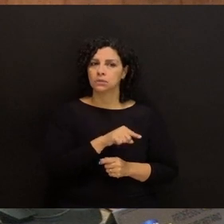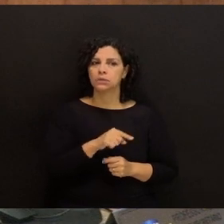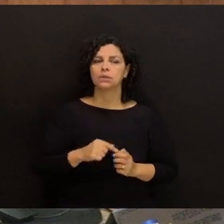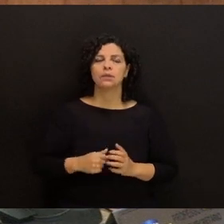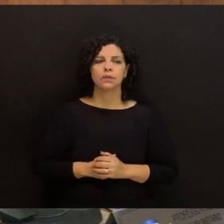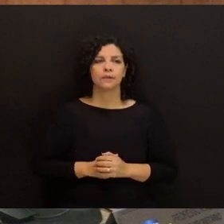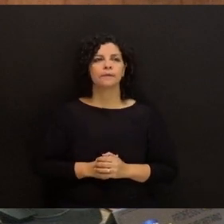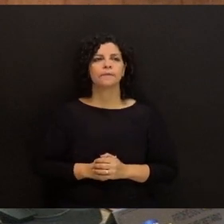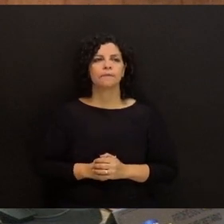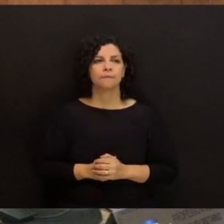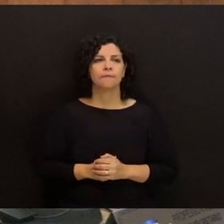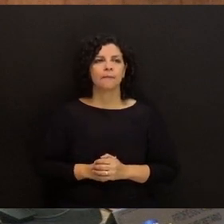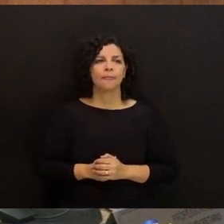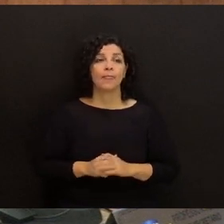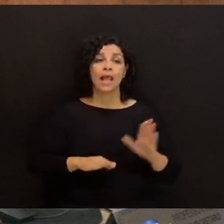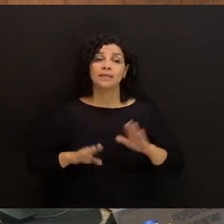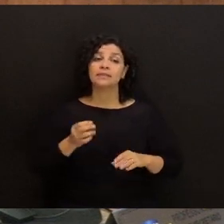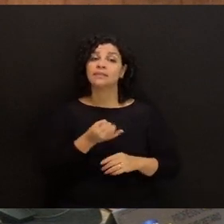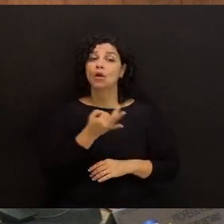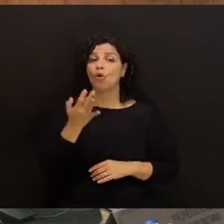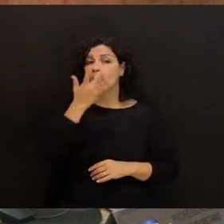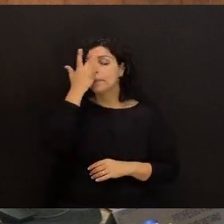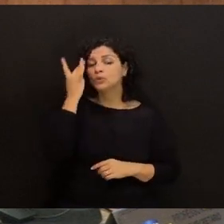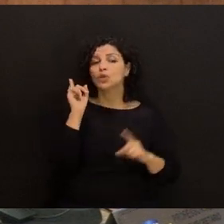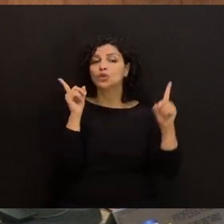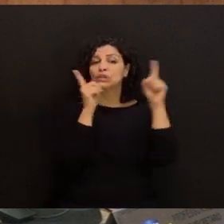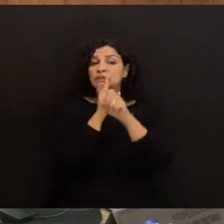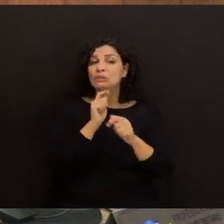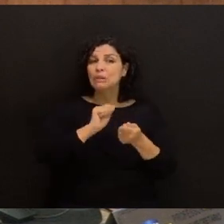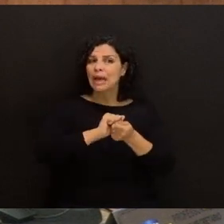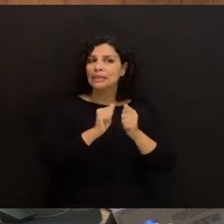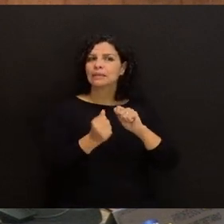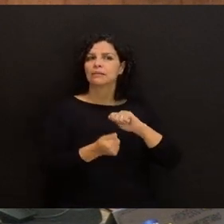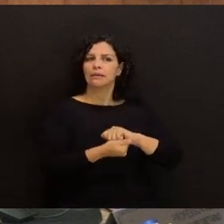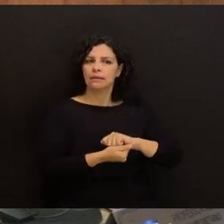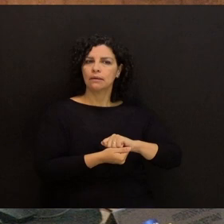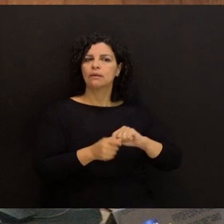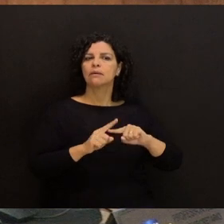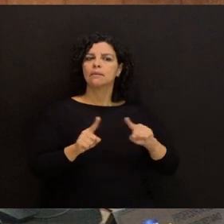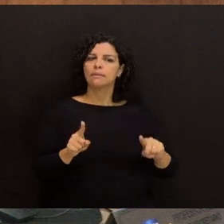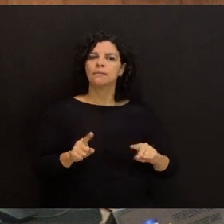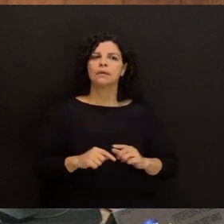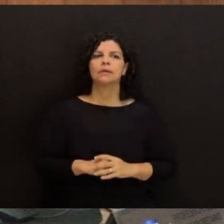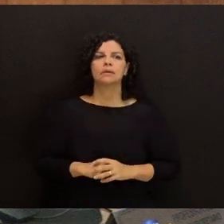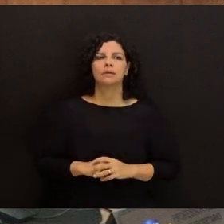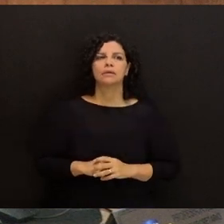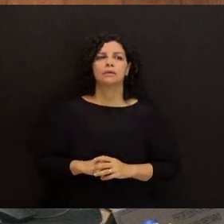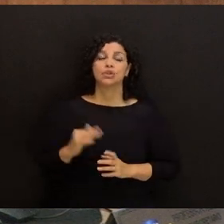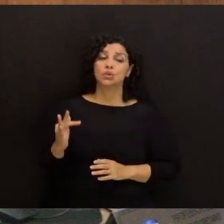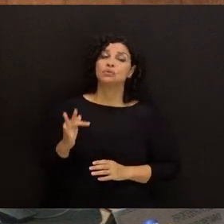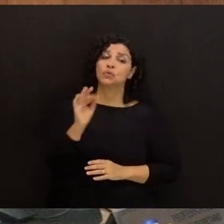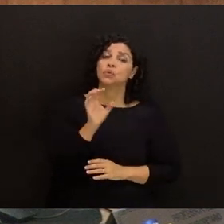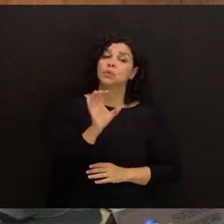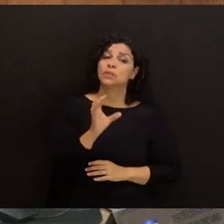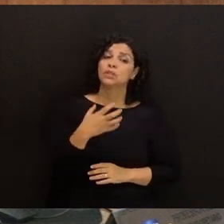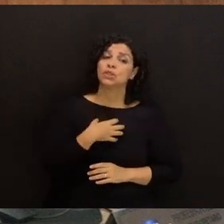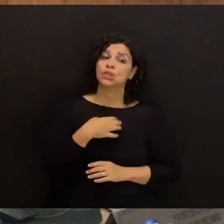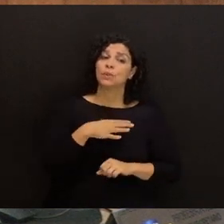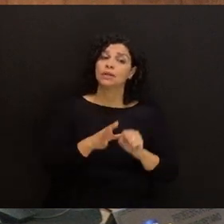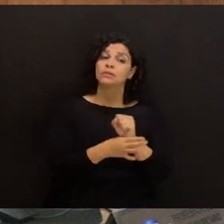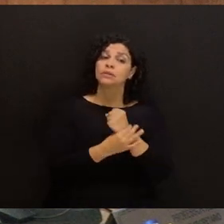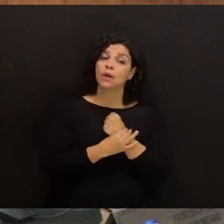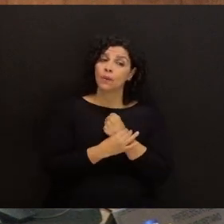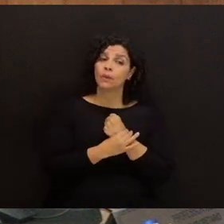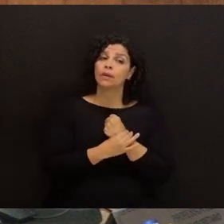Talvez um pouquinho de dificuldade de adaptação nesse num princípio Mas é uma tendência para questão de segurança